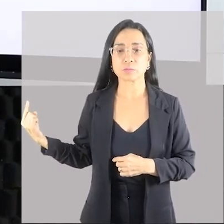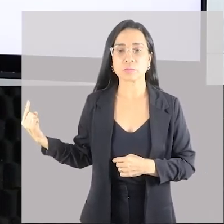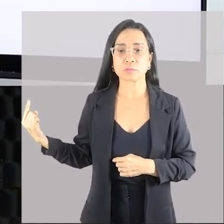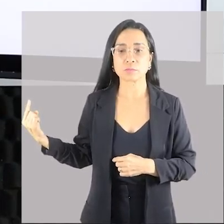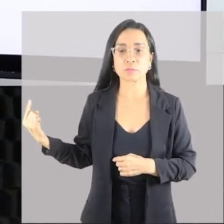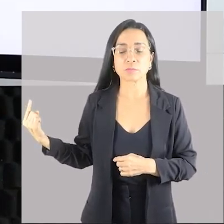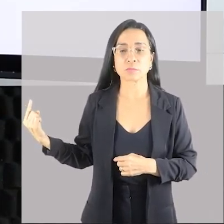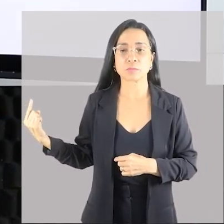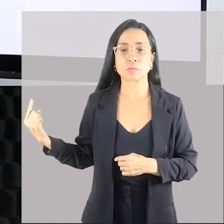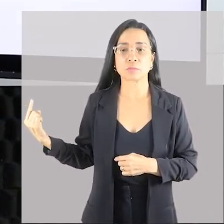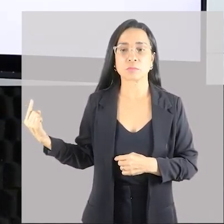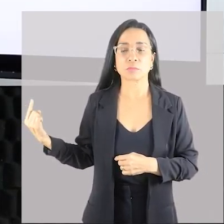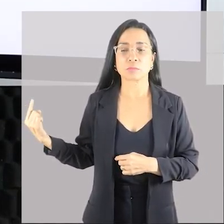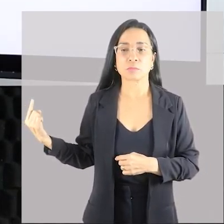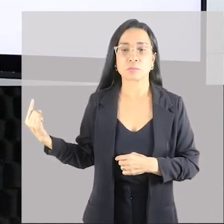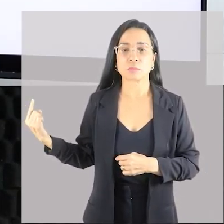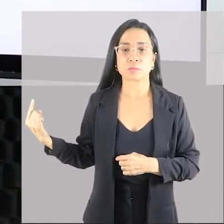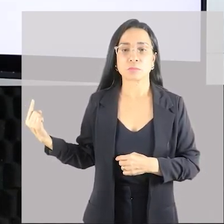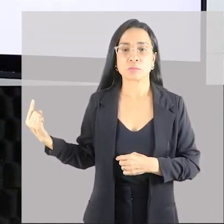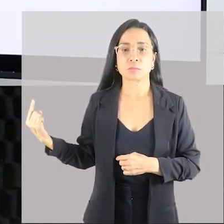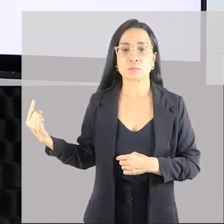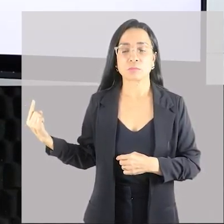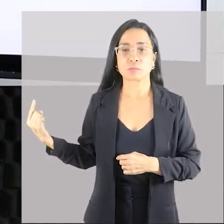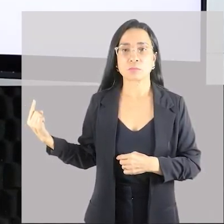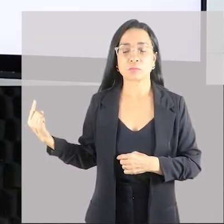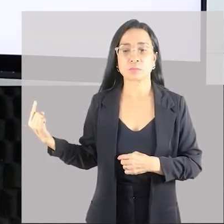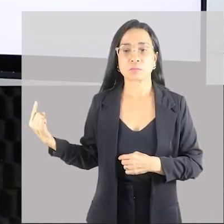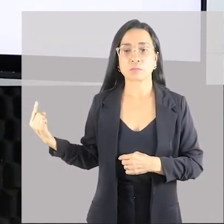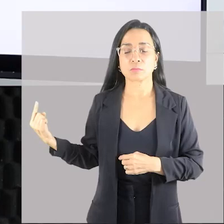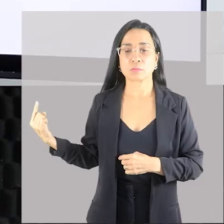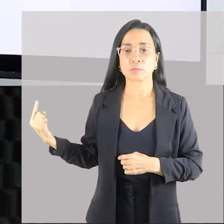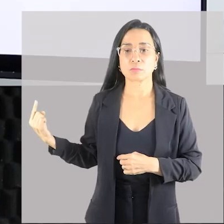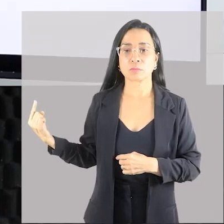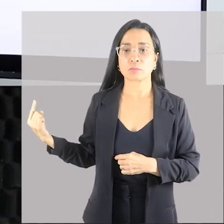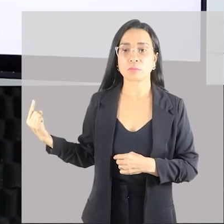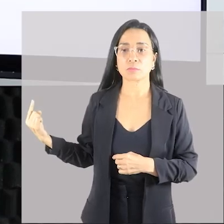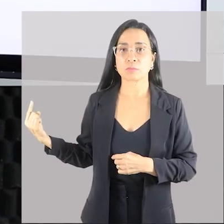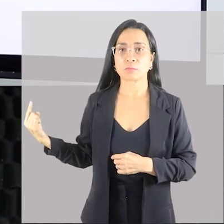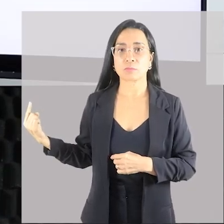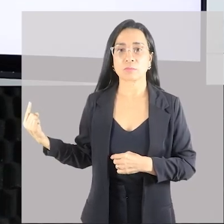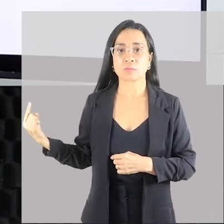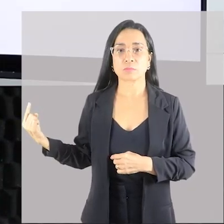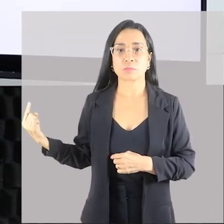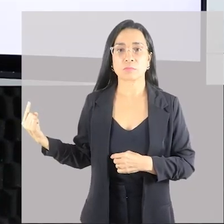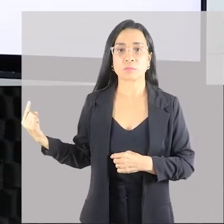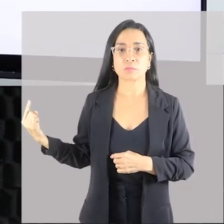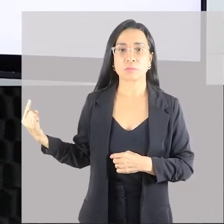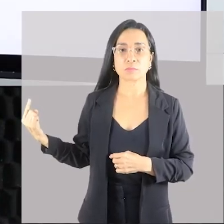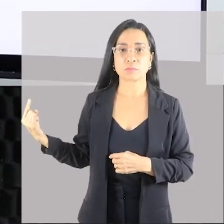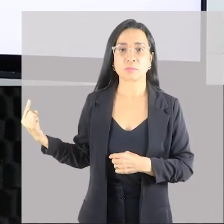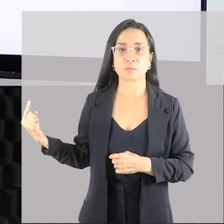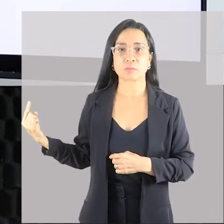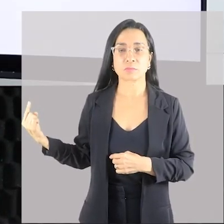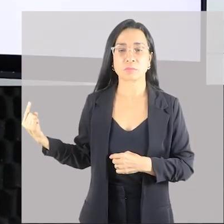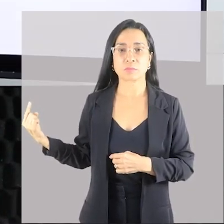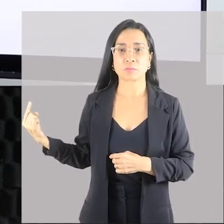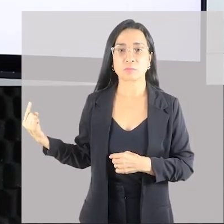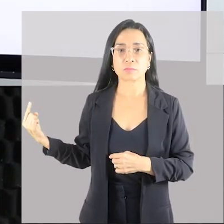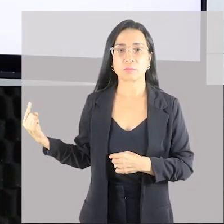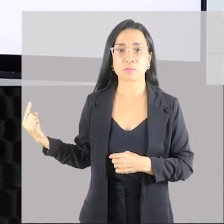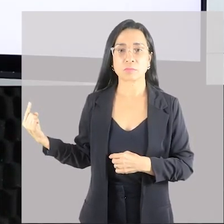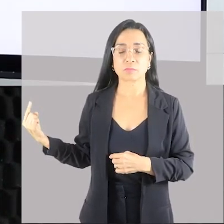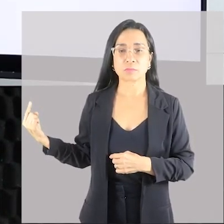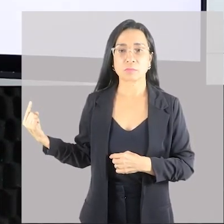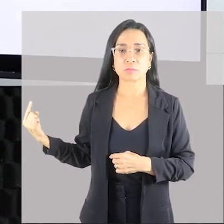nisso senão senhores escravos, de modo algum considerando-os um povo e seu chefe.